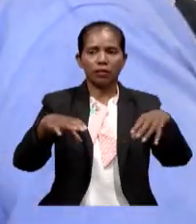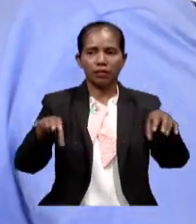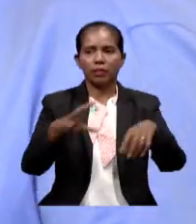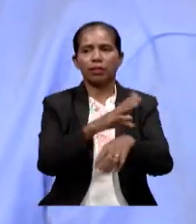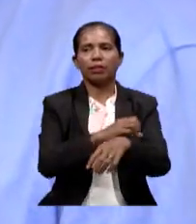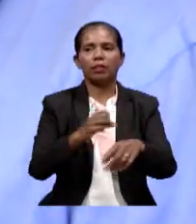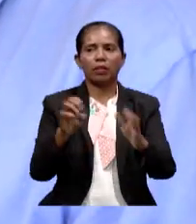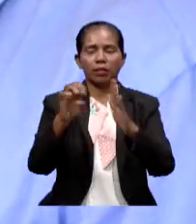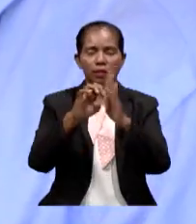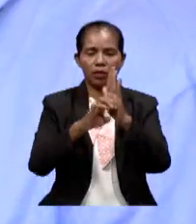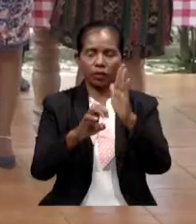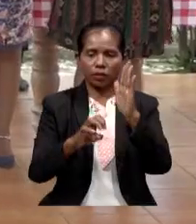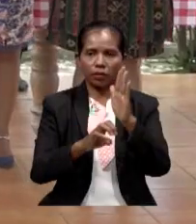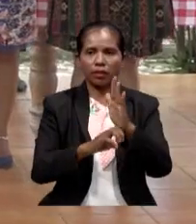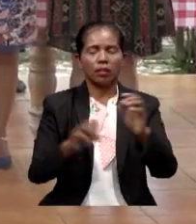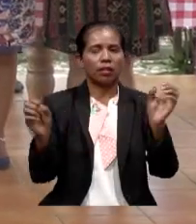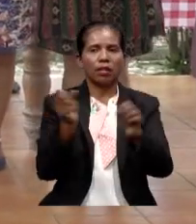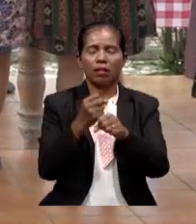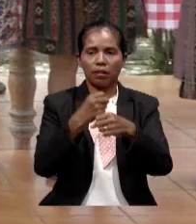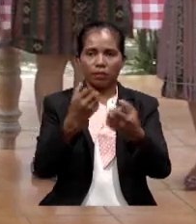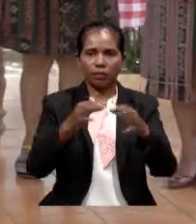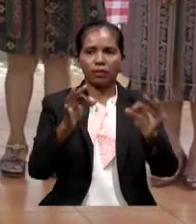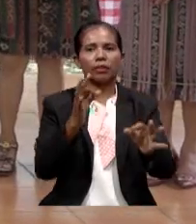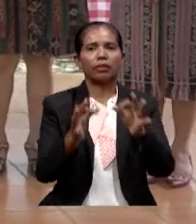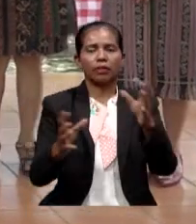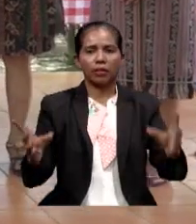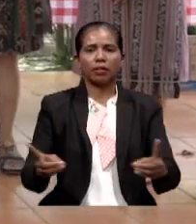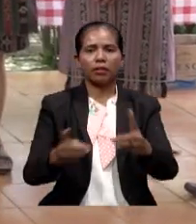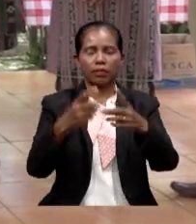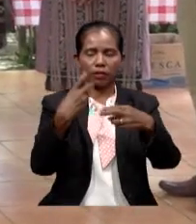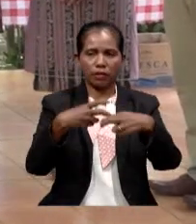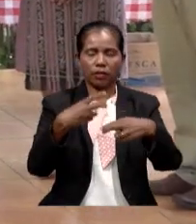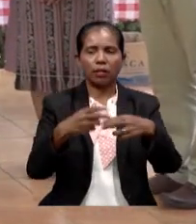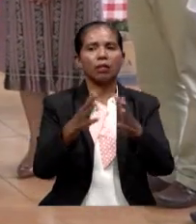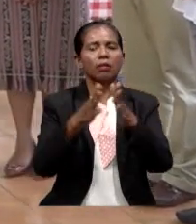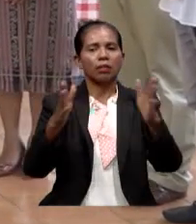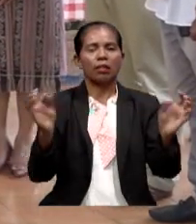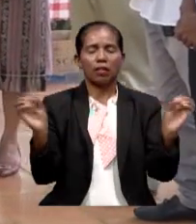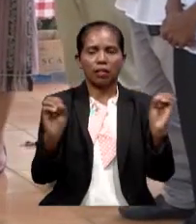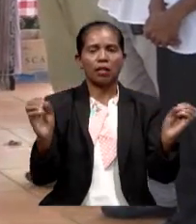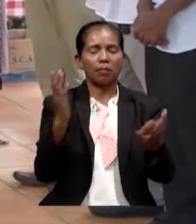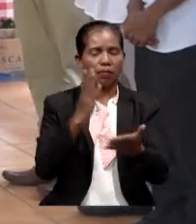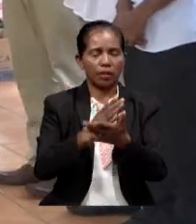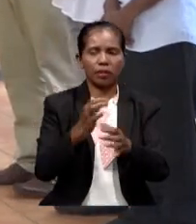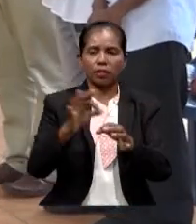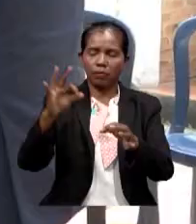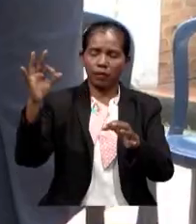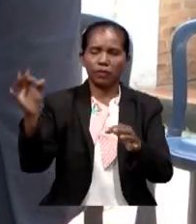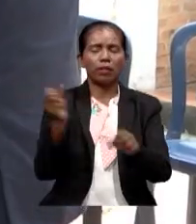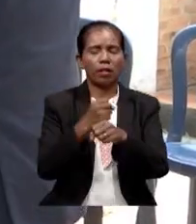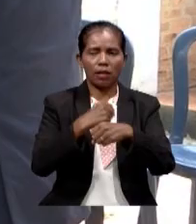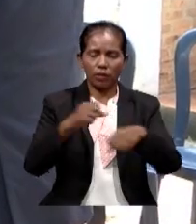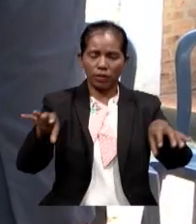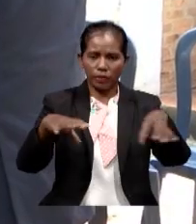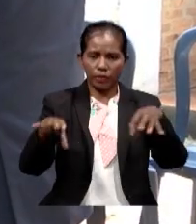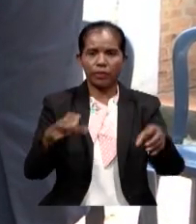be struktura sesante la konsege finaliza mas ke se hasoru desafiu mai bela mate sirane espiritu ho di halo servisu nu